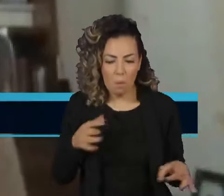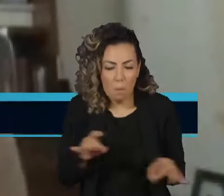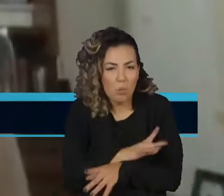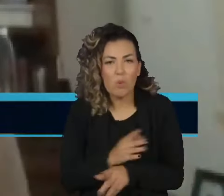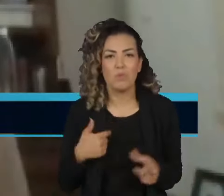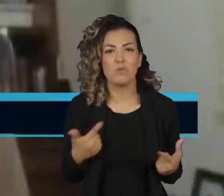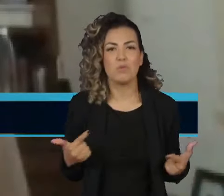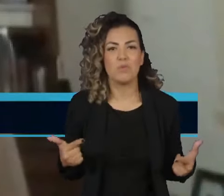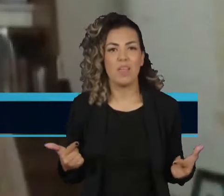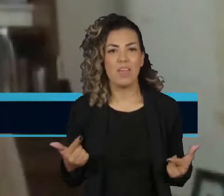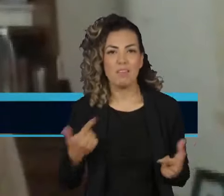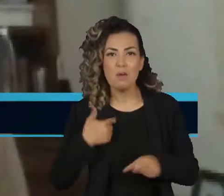porque ele não não tem essa qualificação